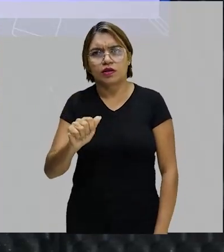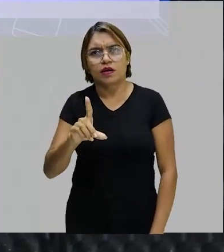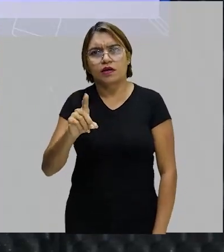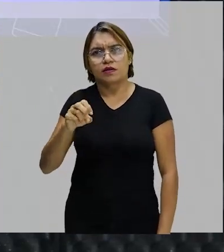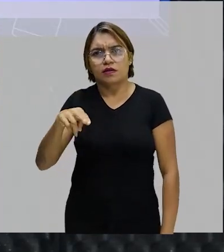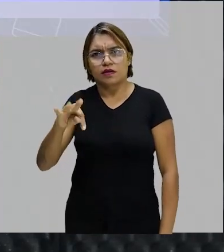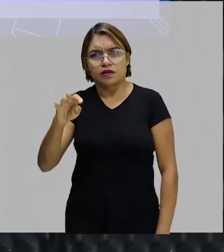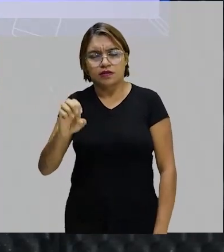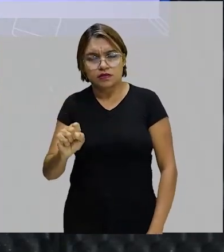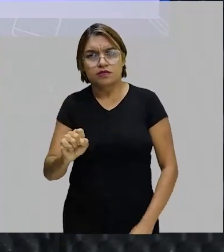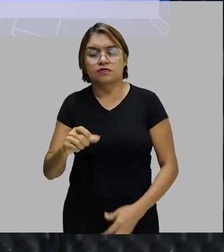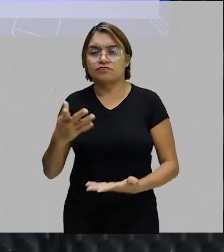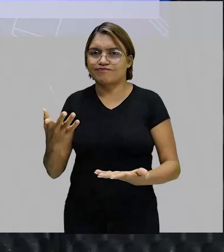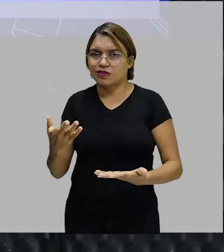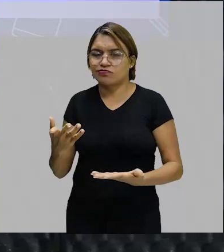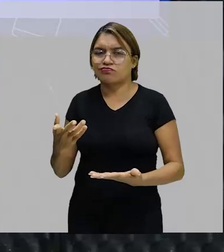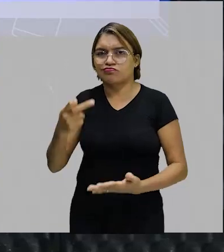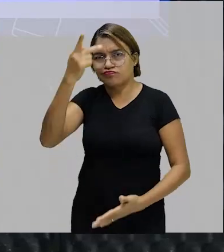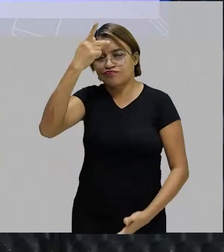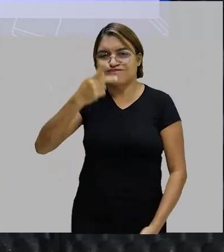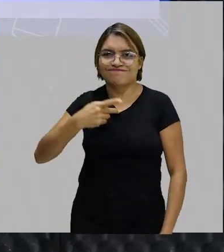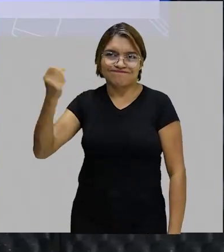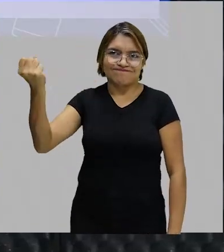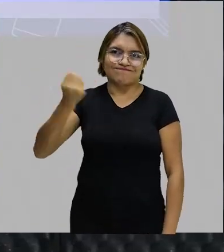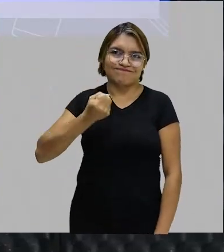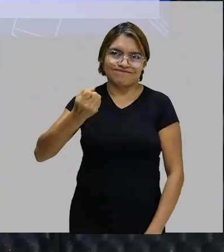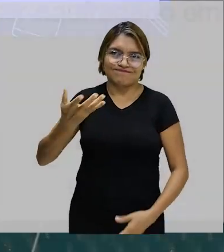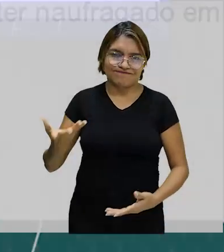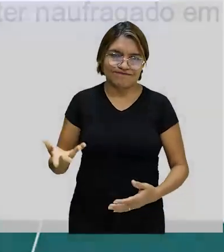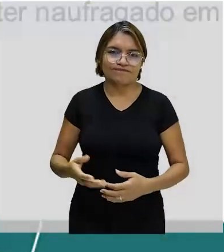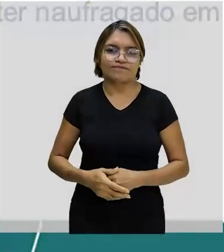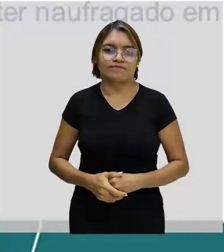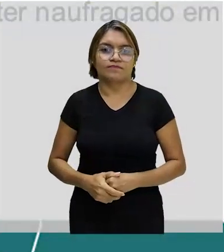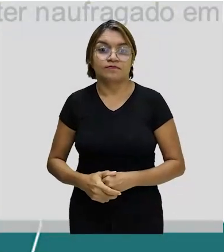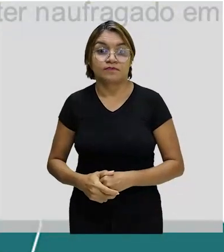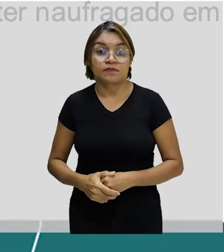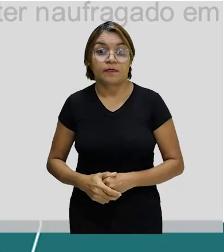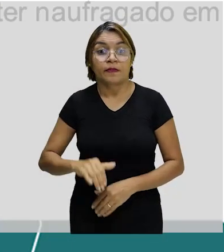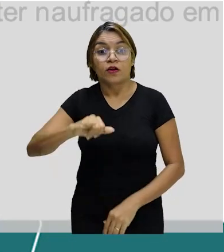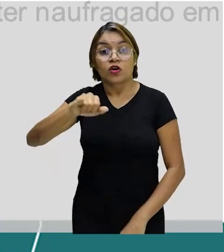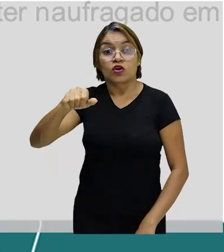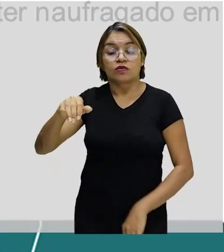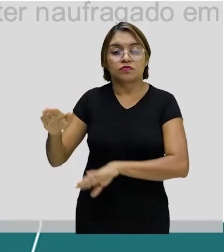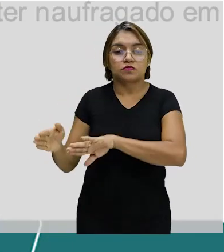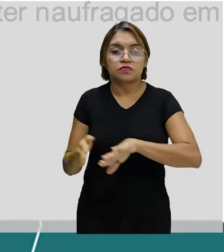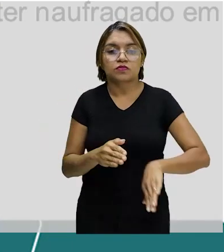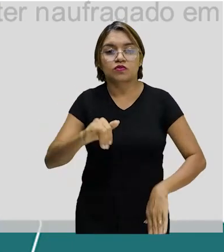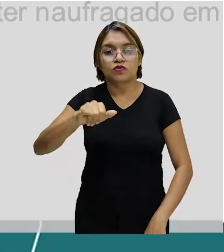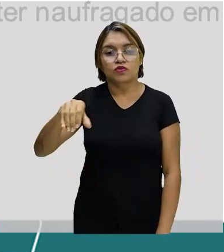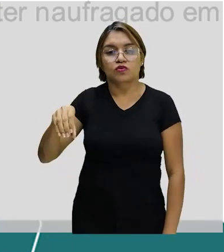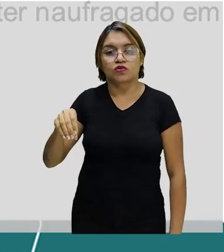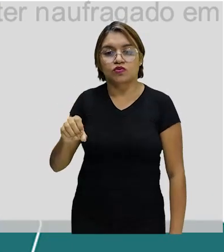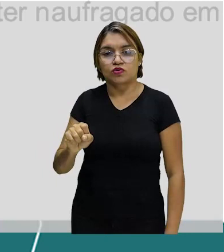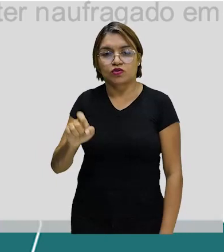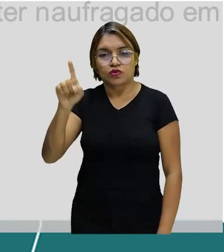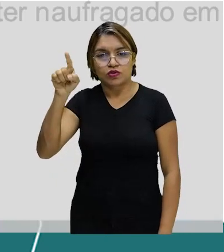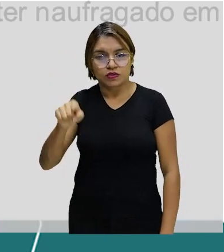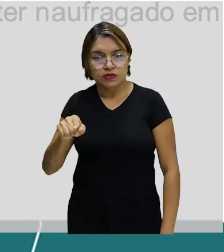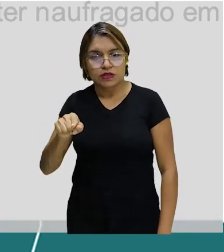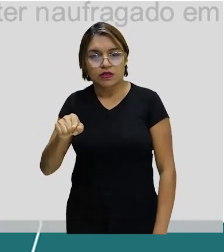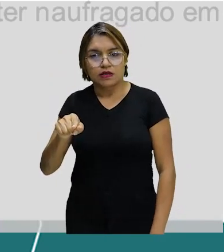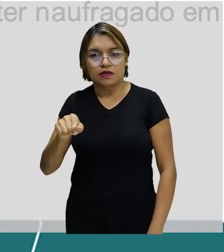essa pressão e acabou cometendo suicídio. José de Santa Rita Durão, autor do poema